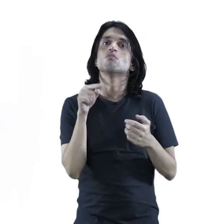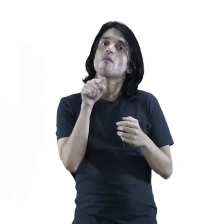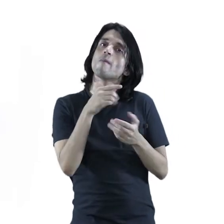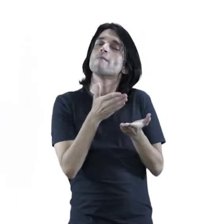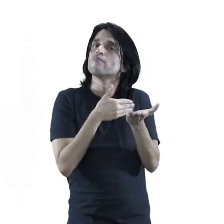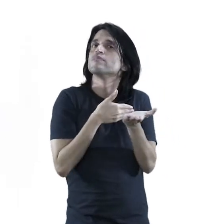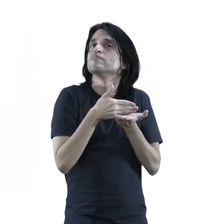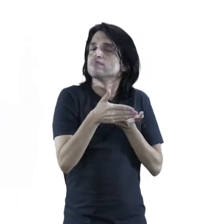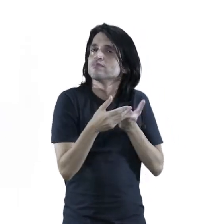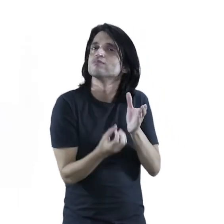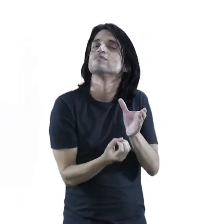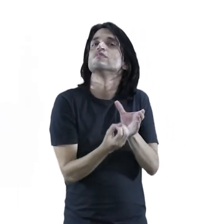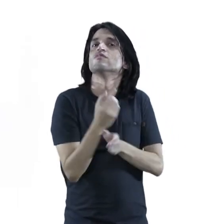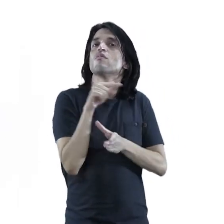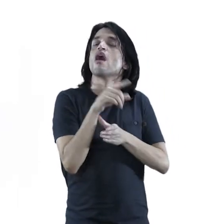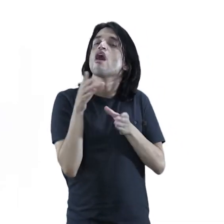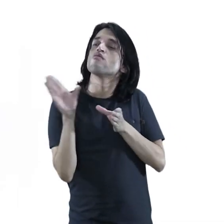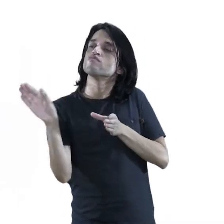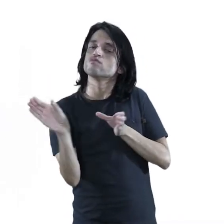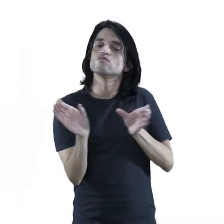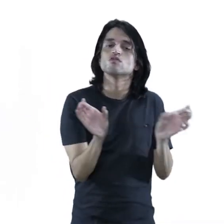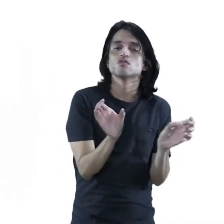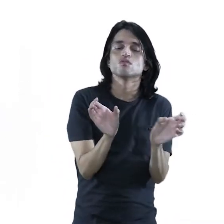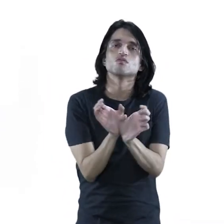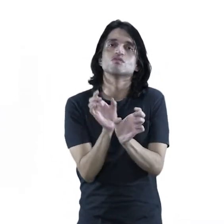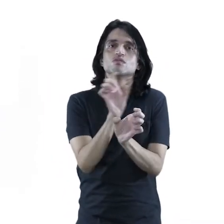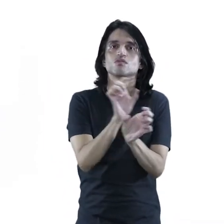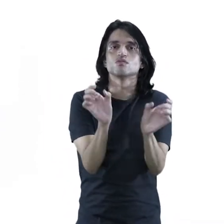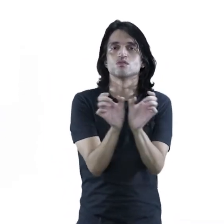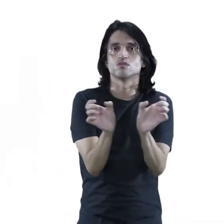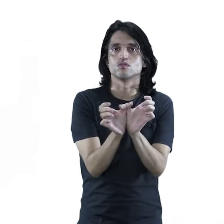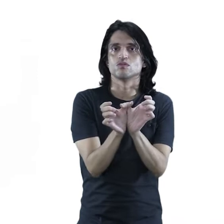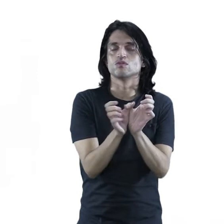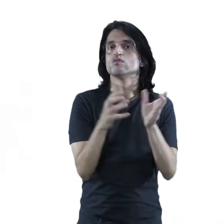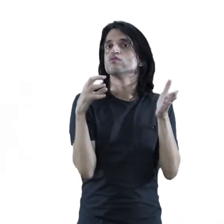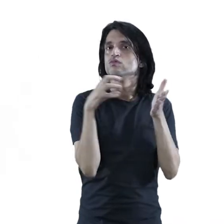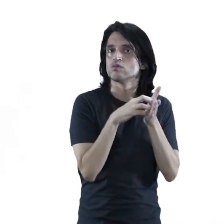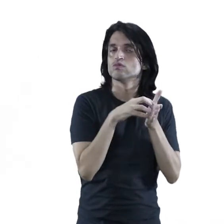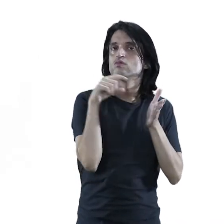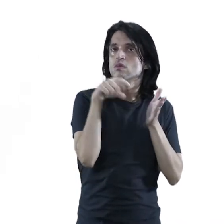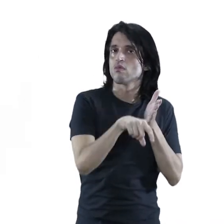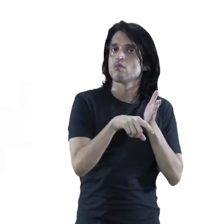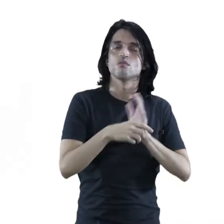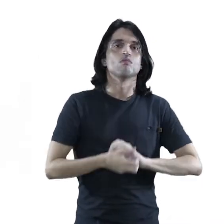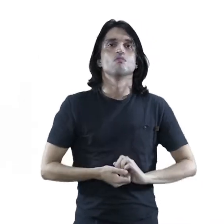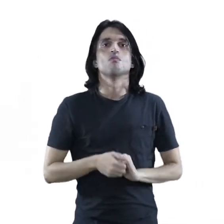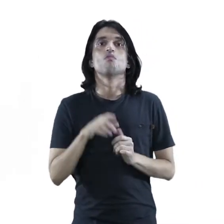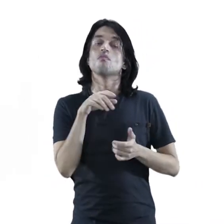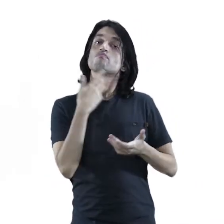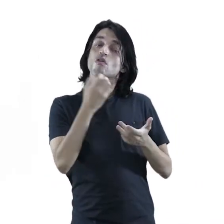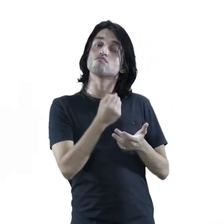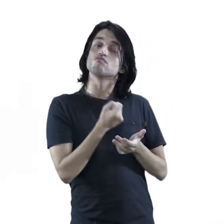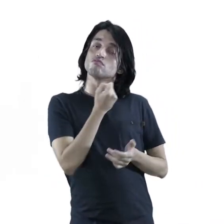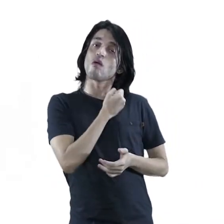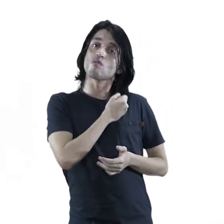de numeração o princípio aditivo, ou seja, a junção dos símbolos, e passam a formar novos